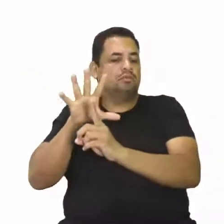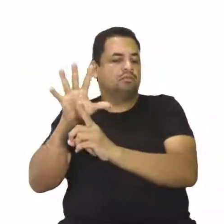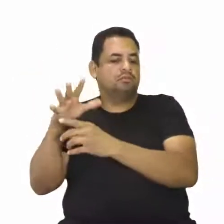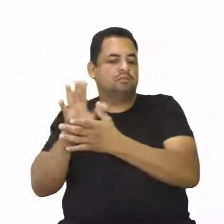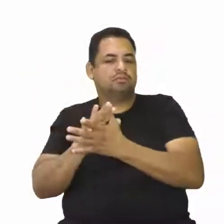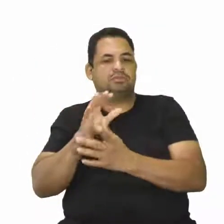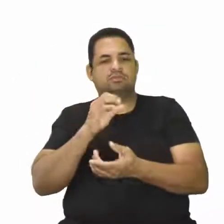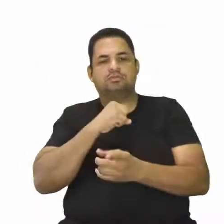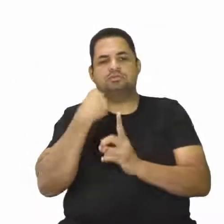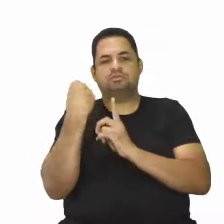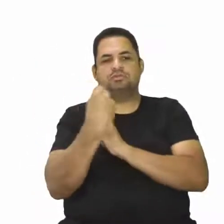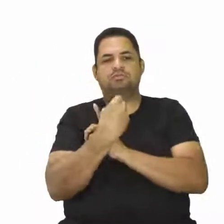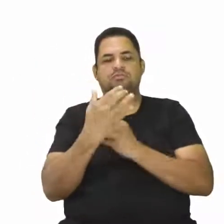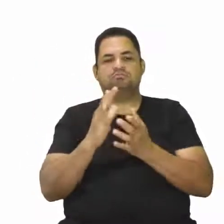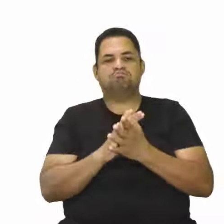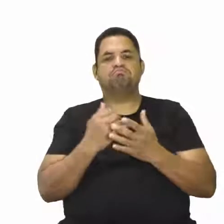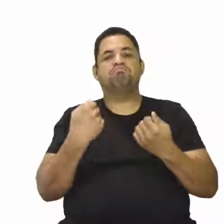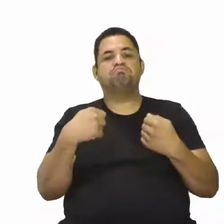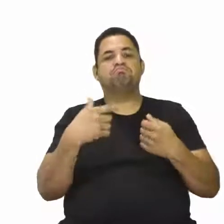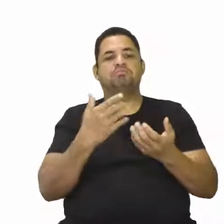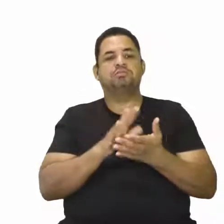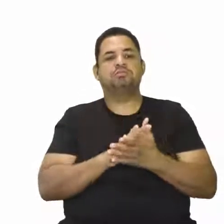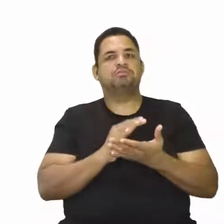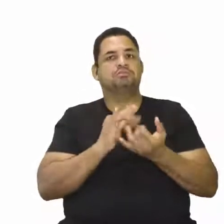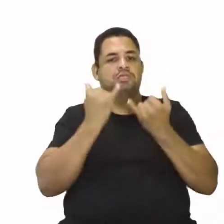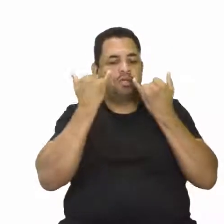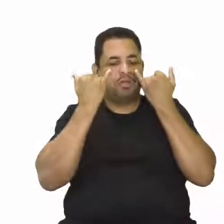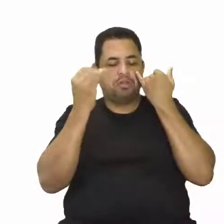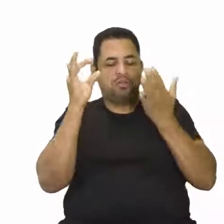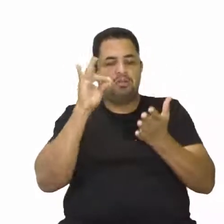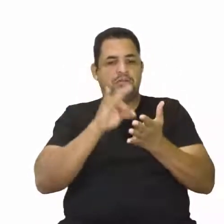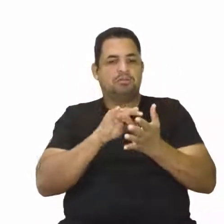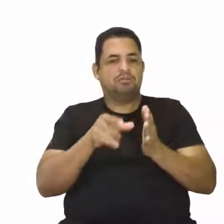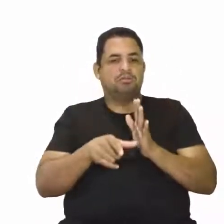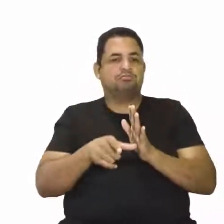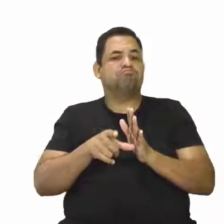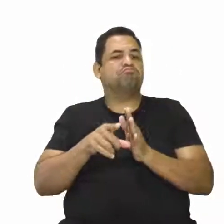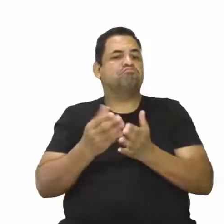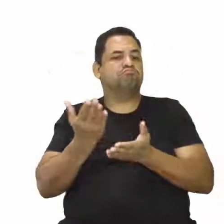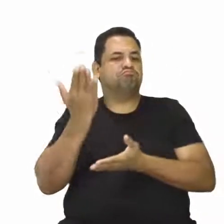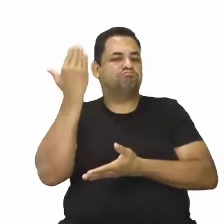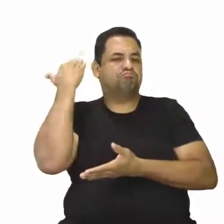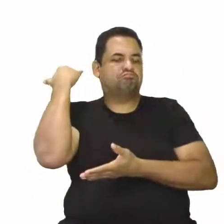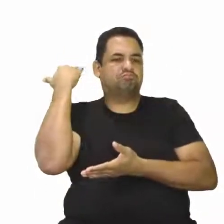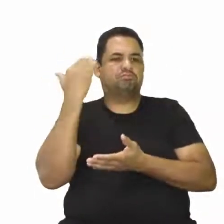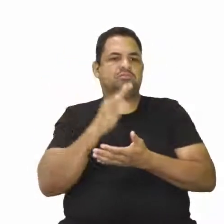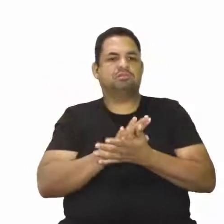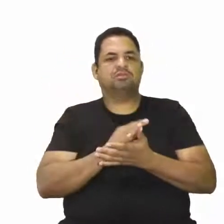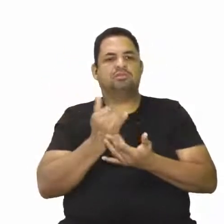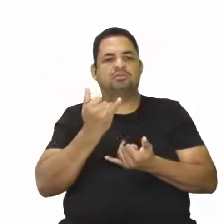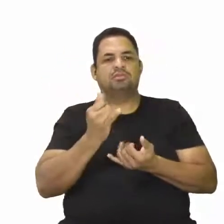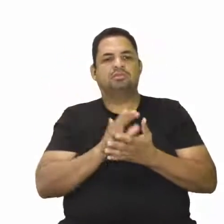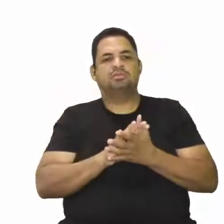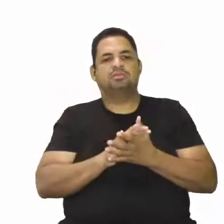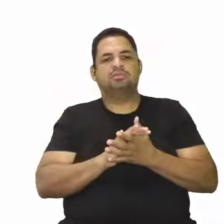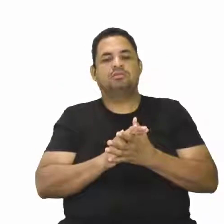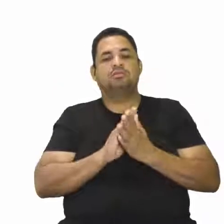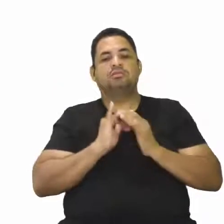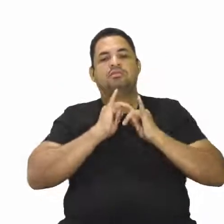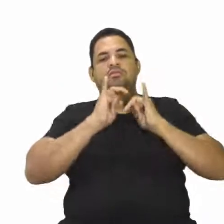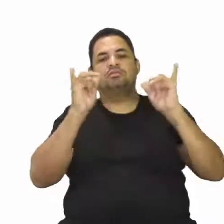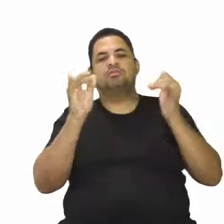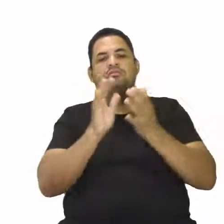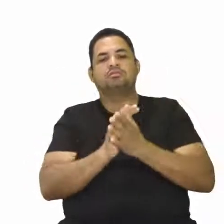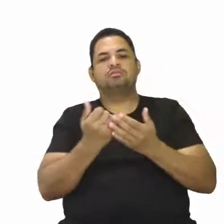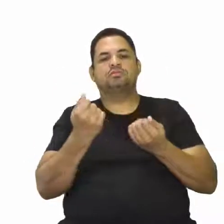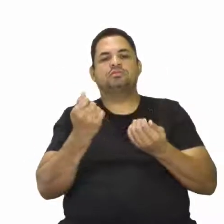a sociedade, mas também pode ser uma notícia de um fato antigo. A notícia ela pode ser encontrada